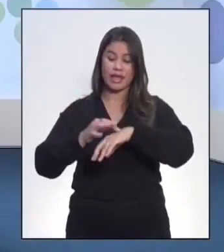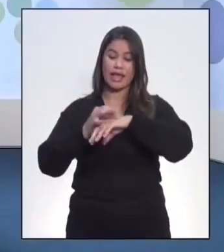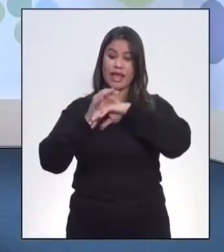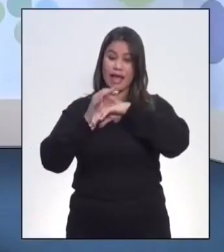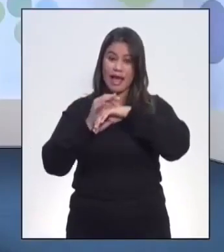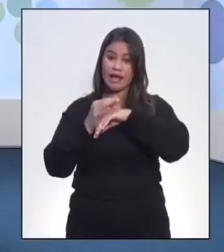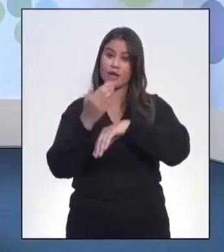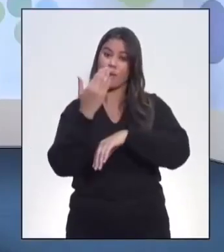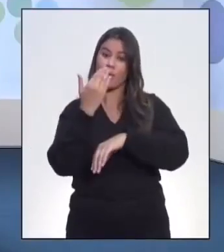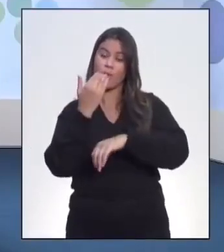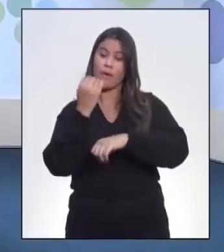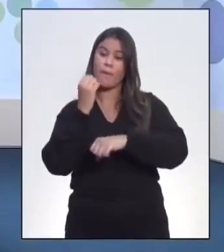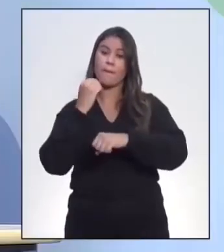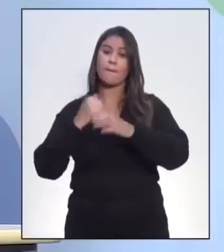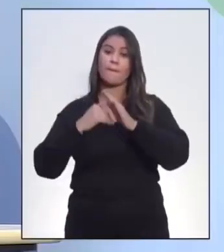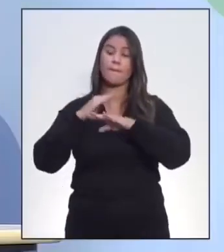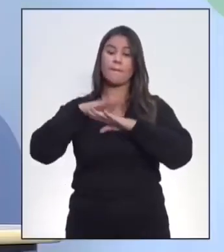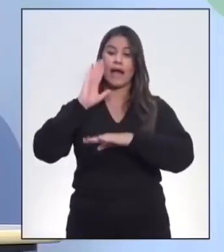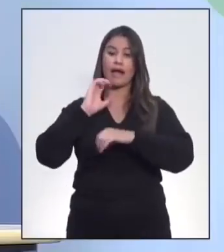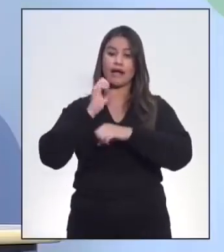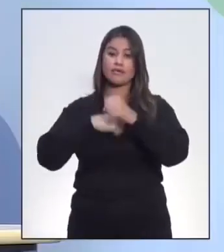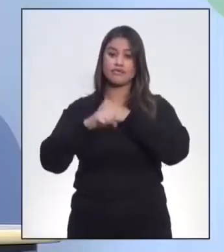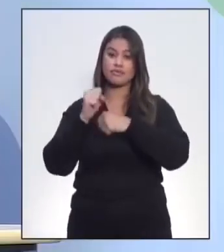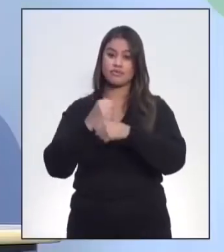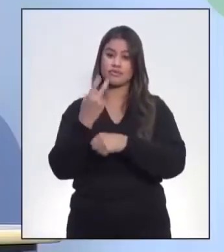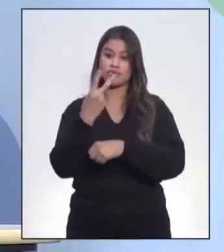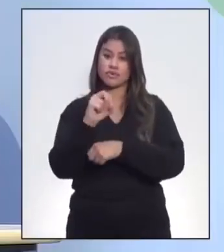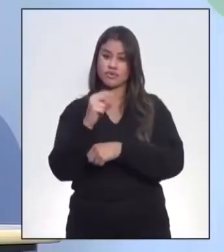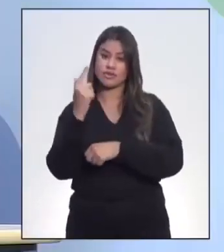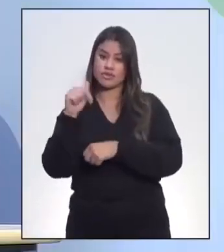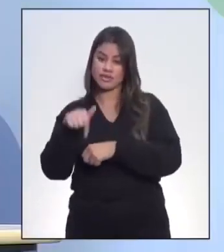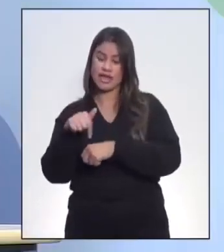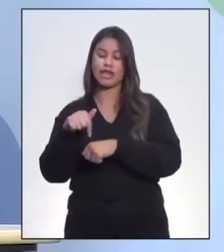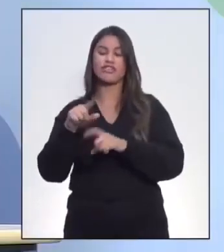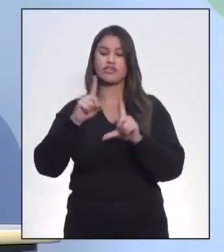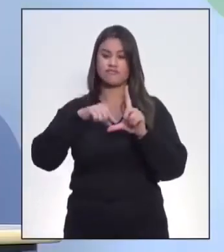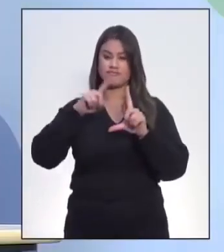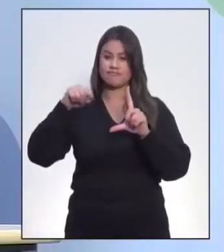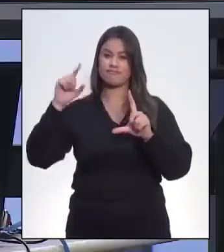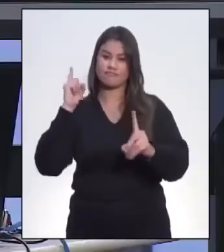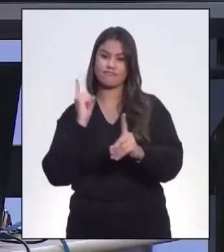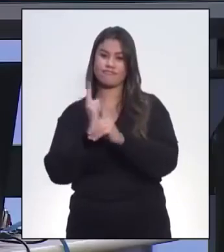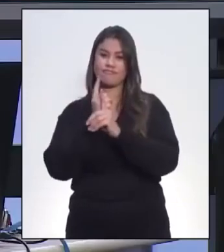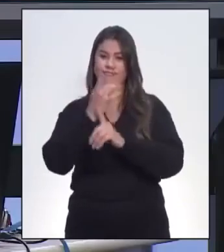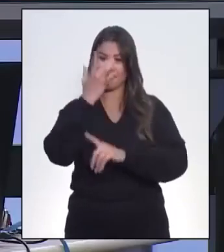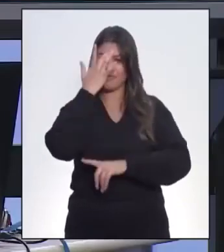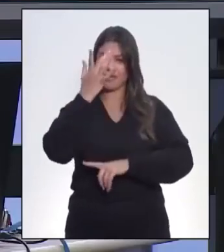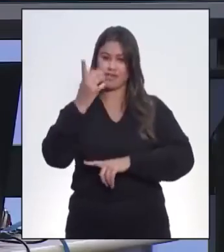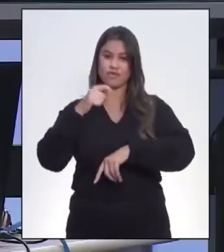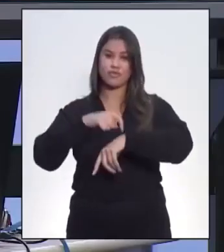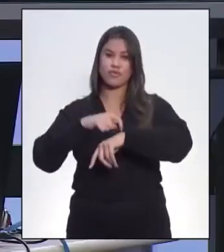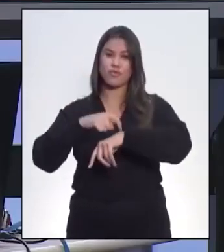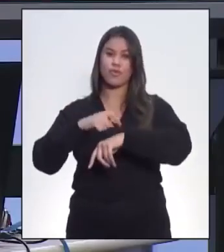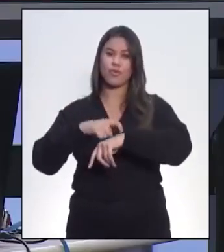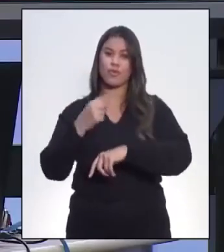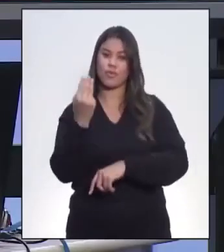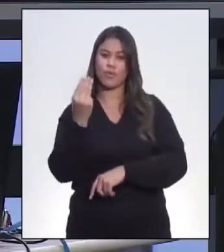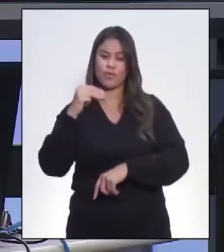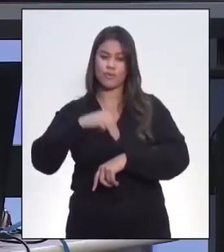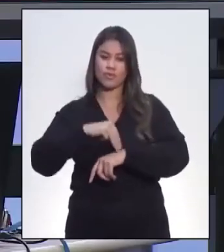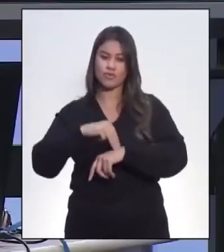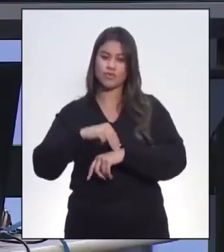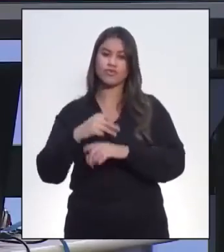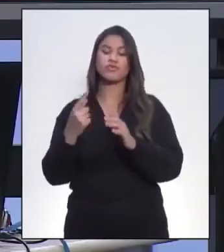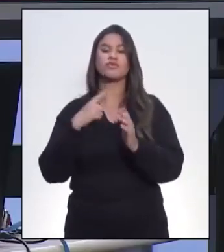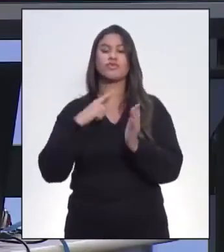da carne que ele mais consumiu? Porque ele vai ficar mais fácil de achar lá no gráfico, né? É isso aí. Obrigado, diretor. Vocês têm isso aí no caderno do